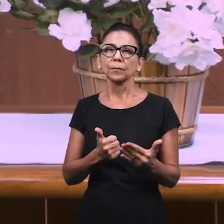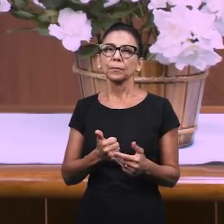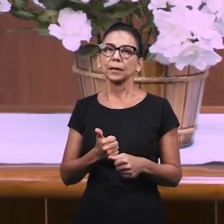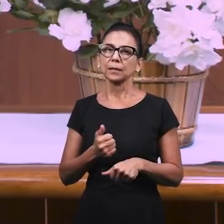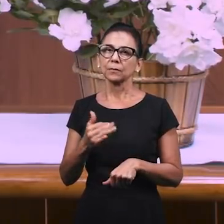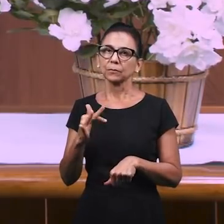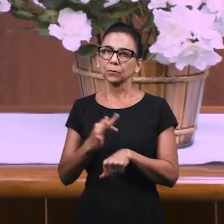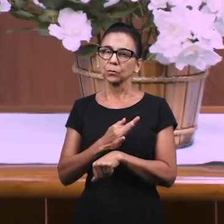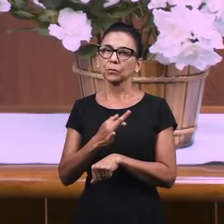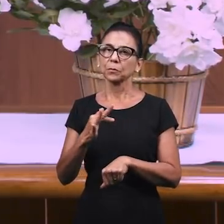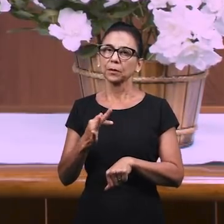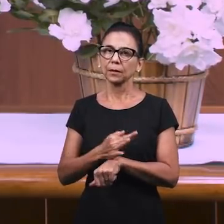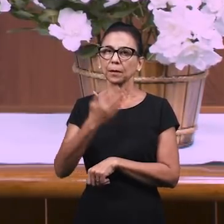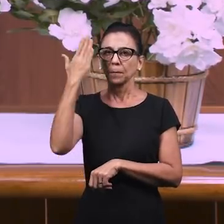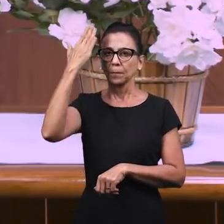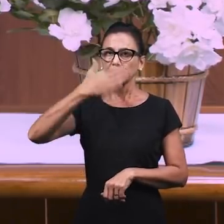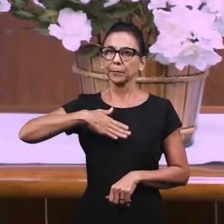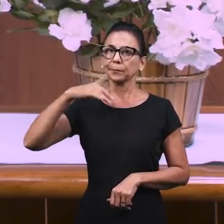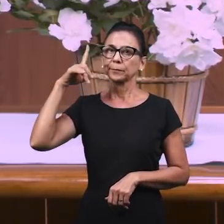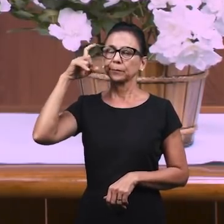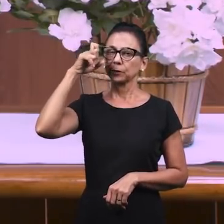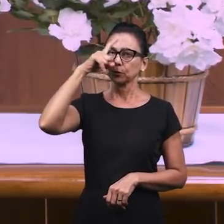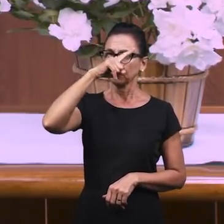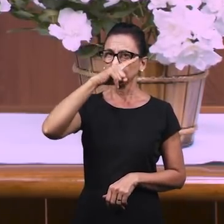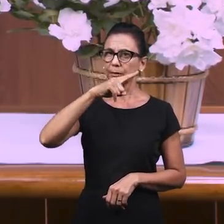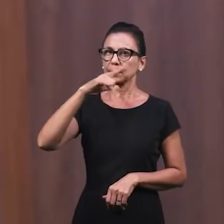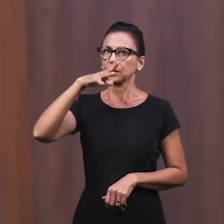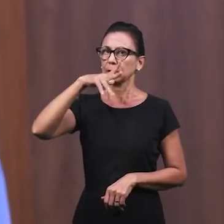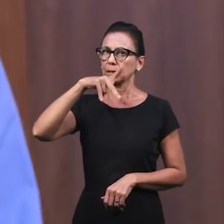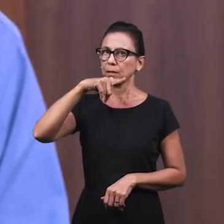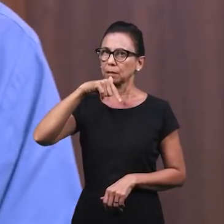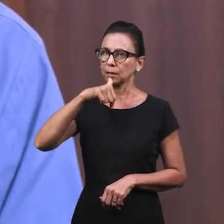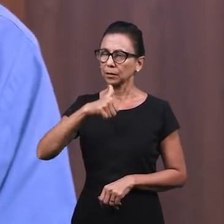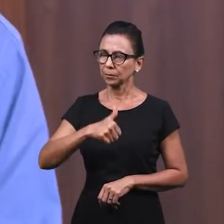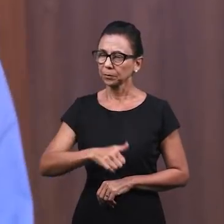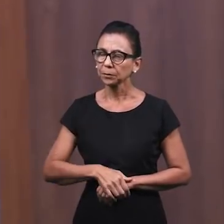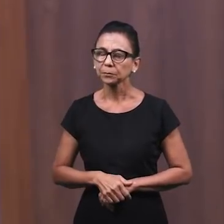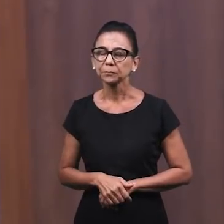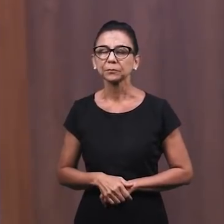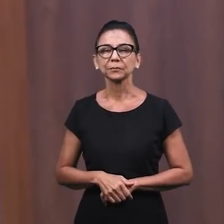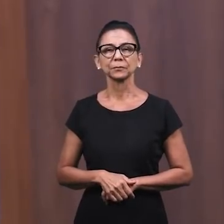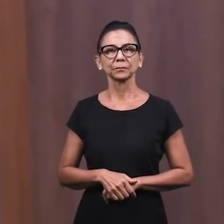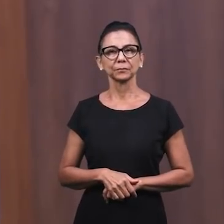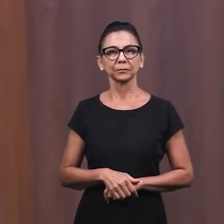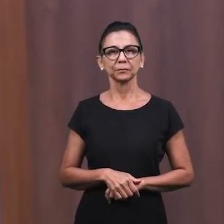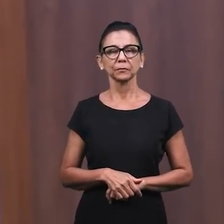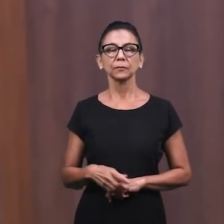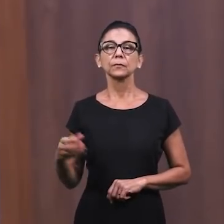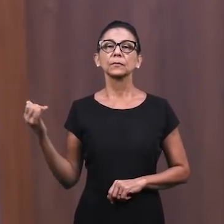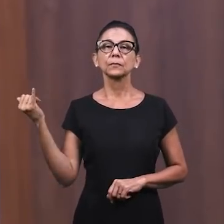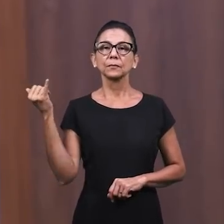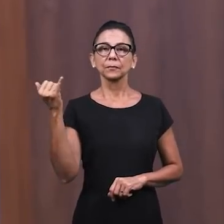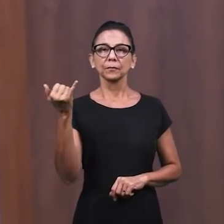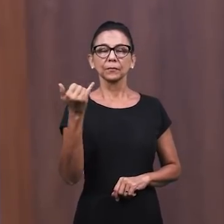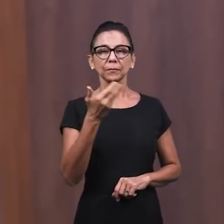homem, mas aquela profecia estava no coração dele. Então dizemos aos jovens,